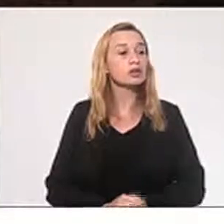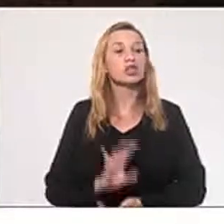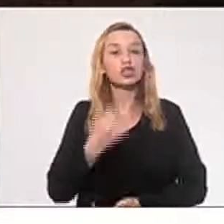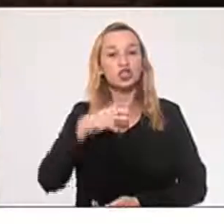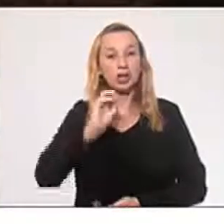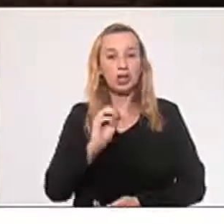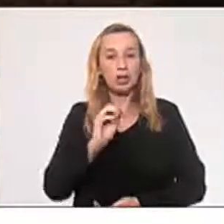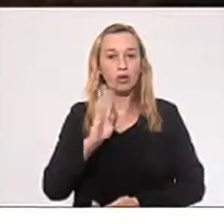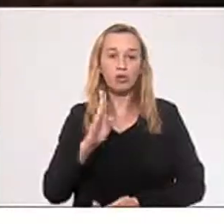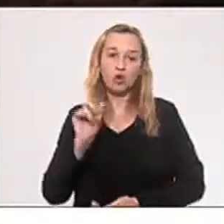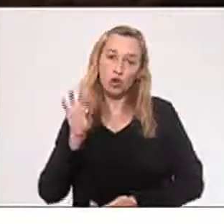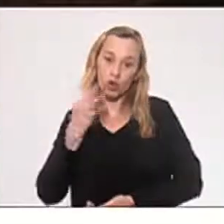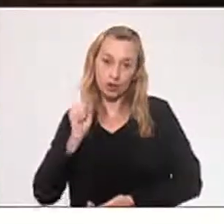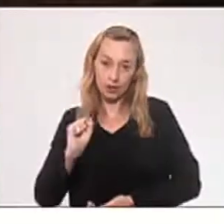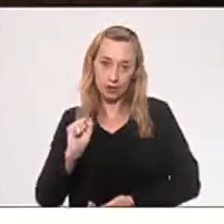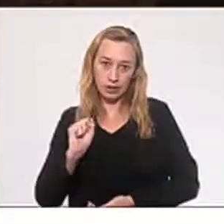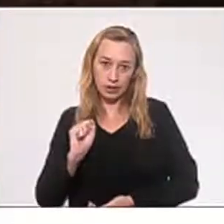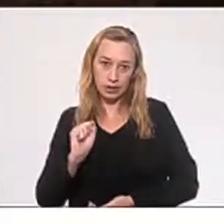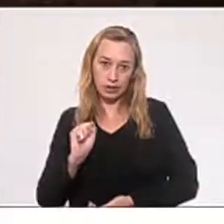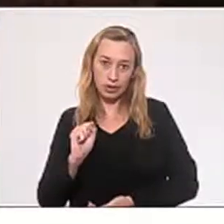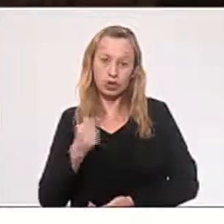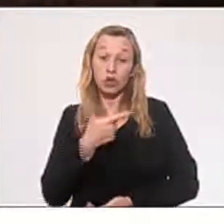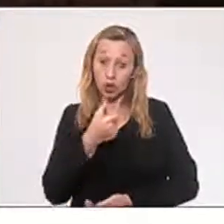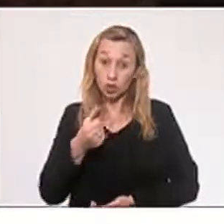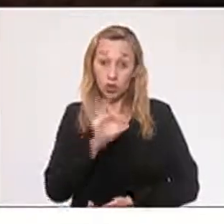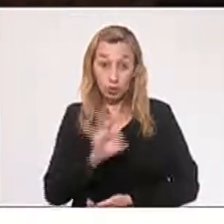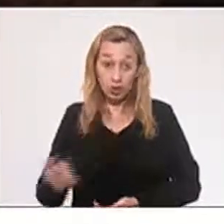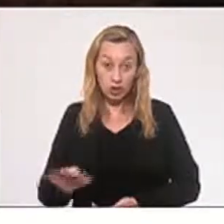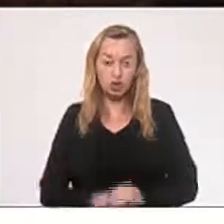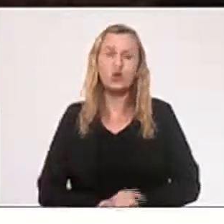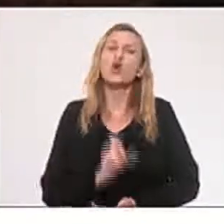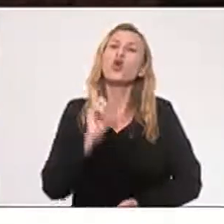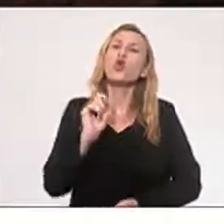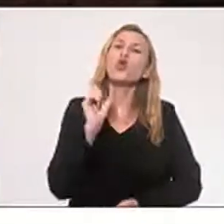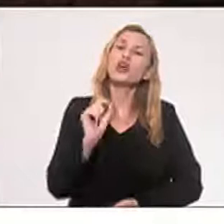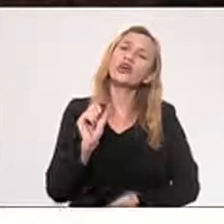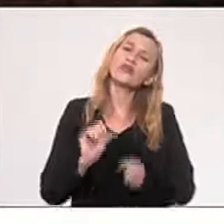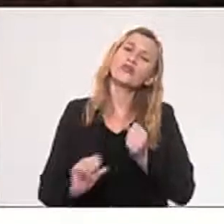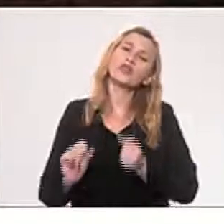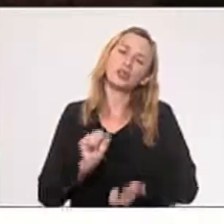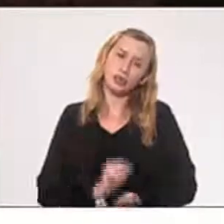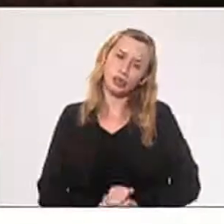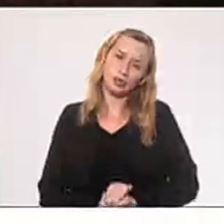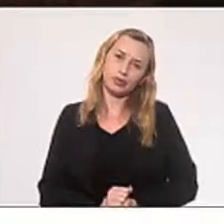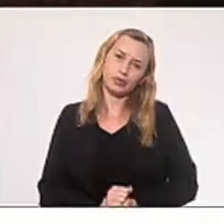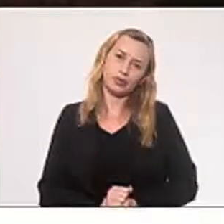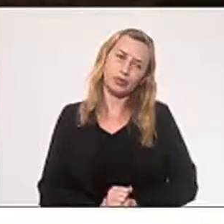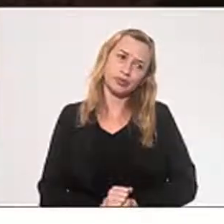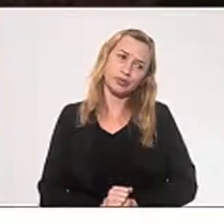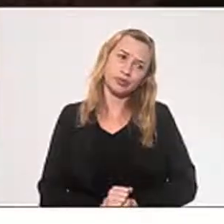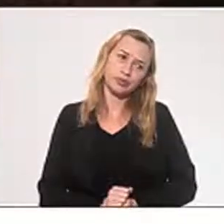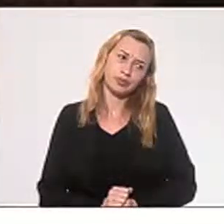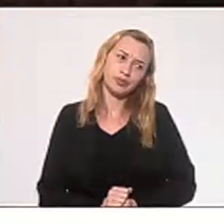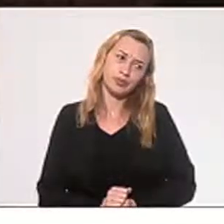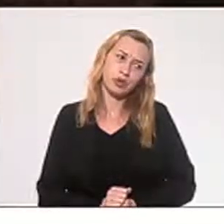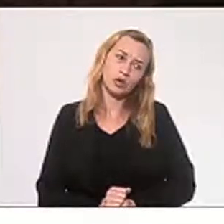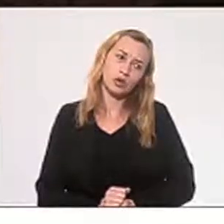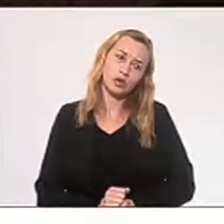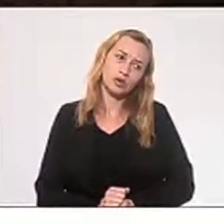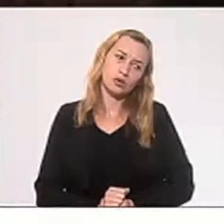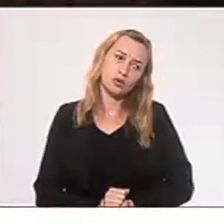Chicão Bulhões, 12%. O que tem feito os picaretas